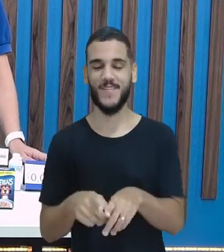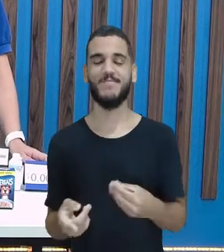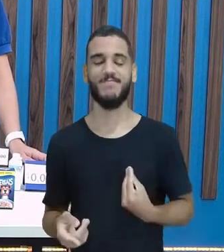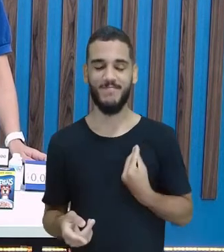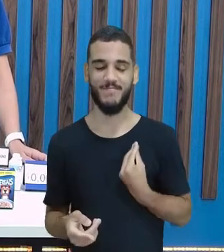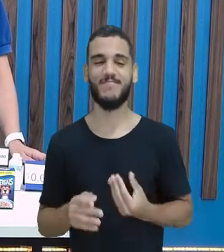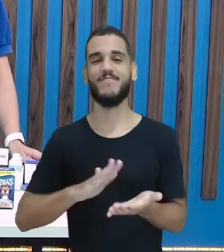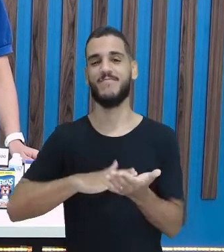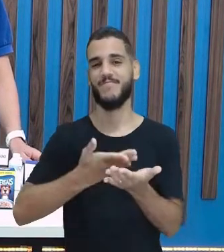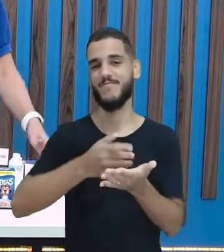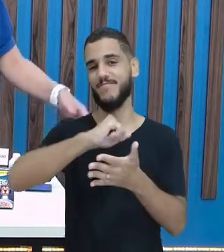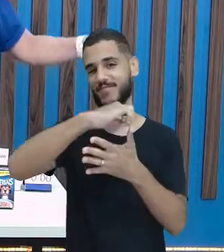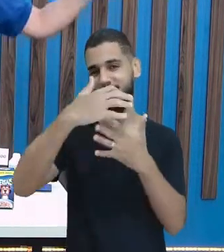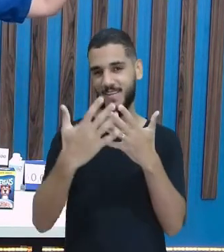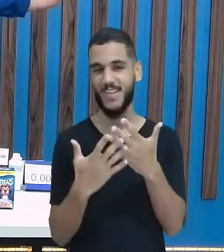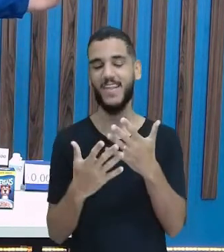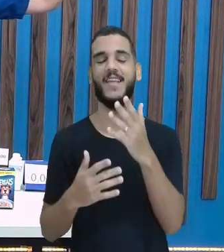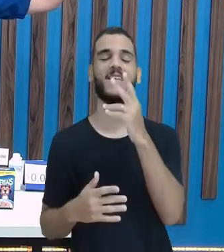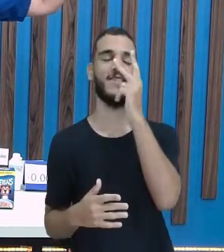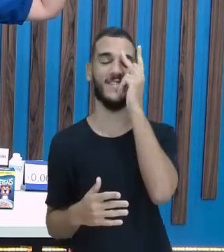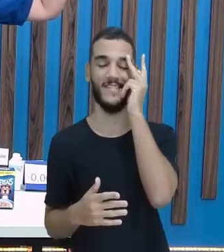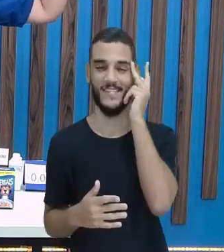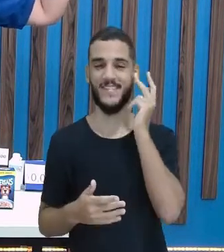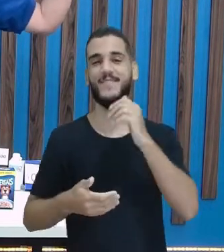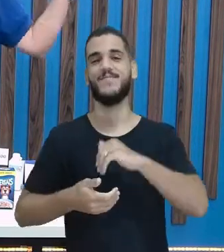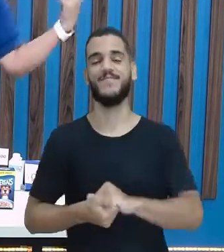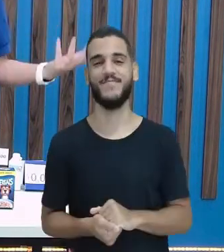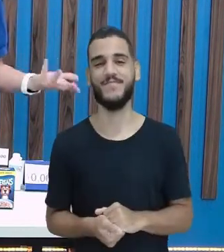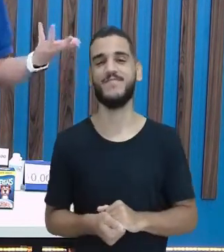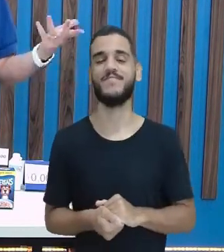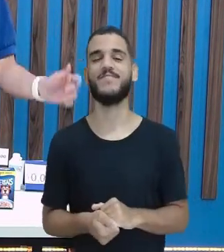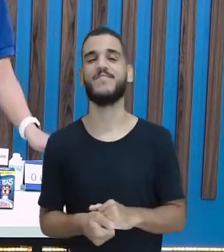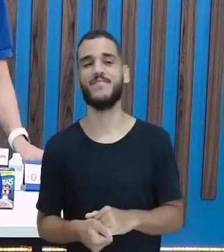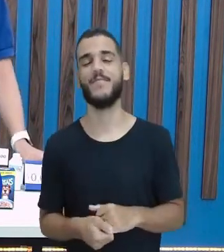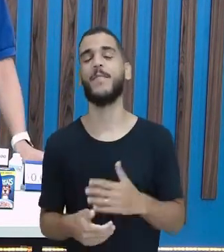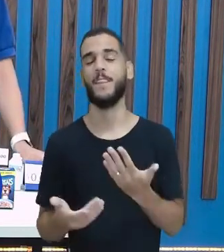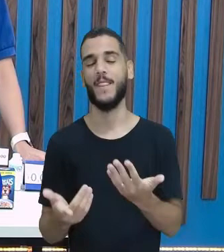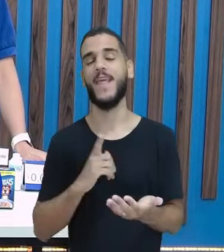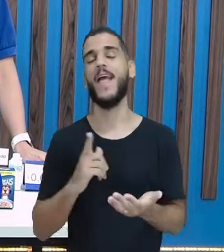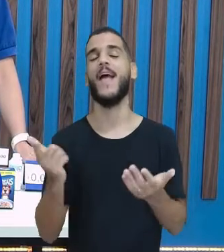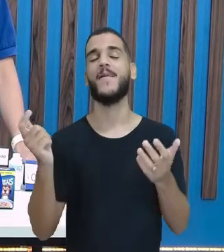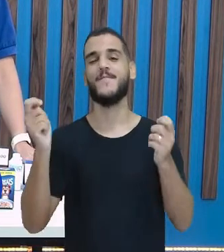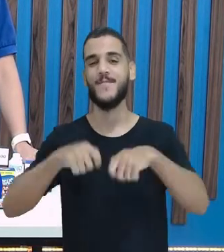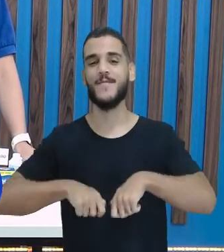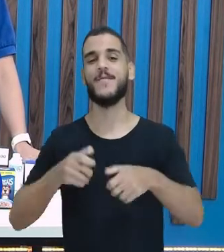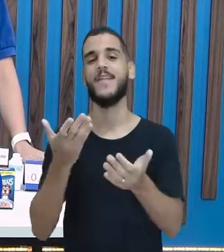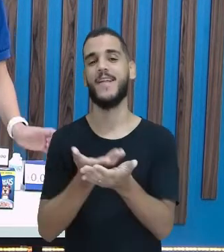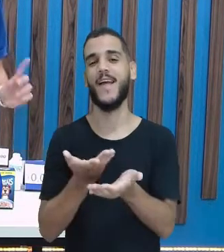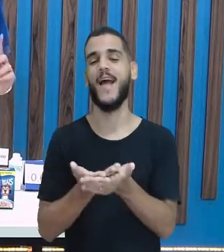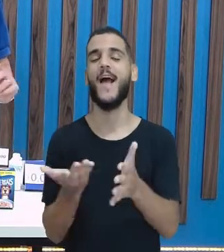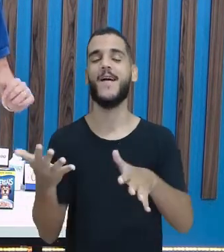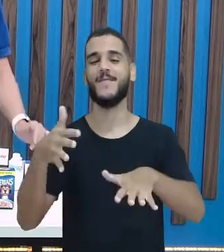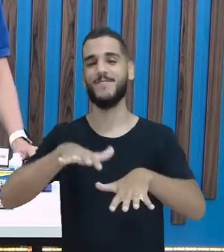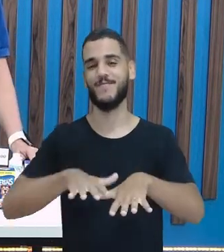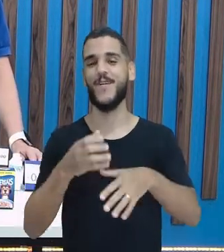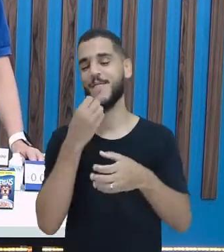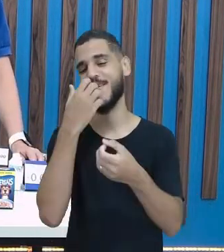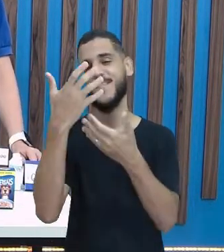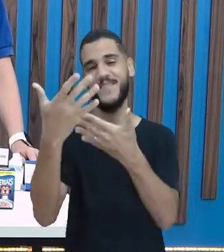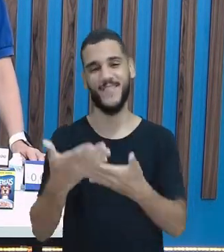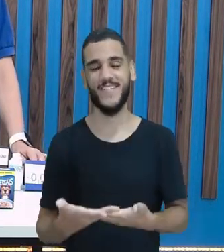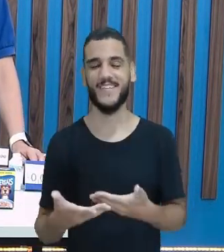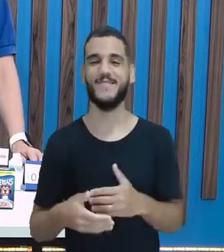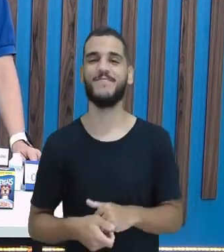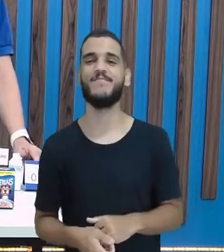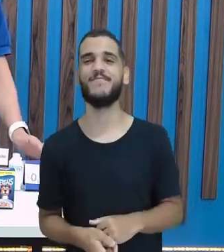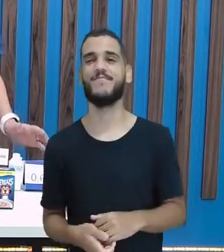aqui ó, do nosso intérprete de Libras aqui no cantinho da tela, Clisman, tornando nossa aula mais inclusiva. Seja bem-vindo,